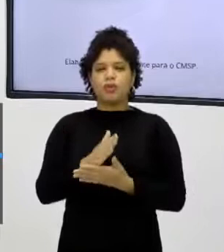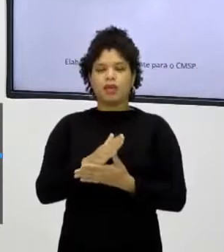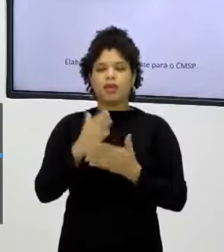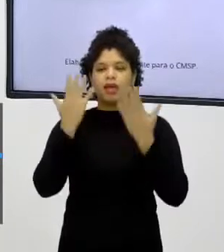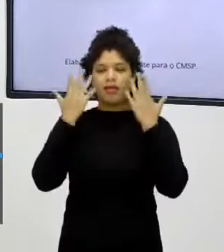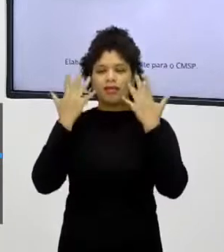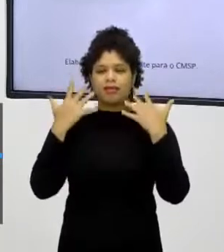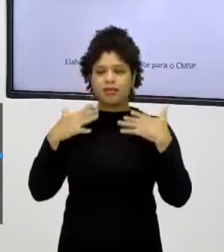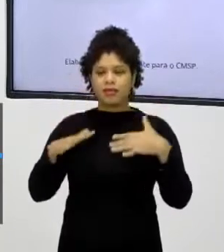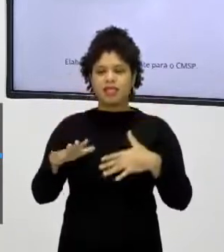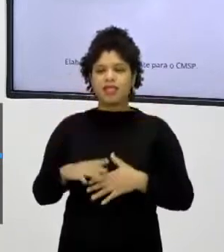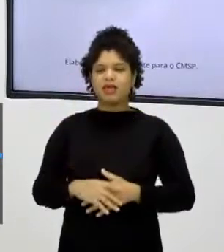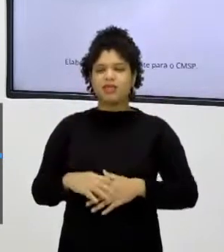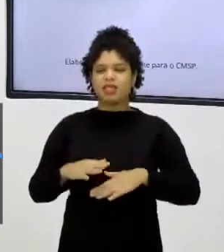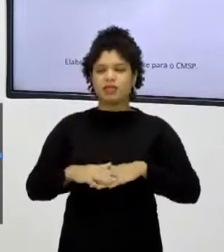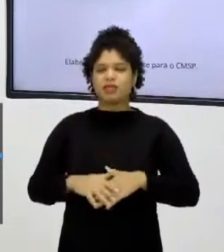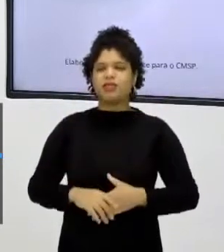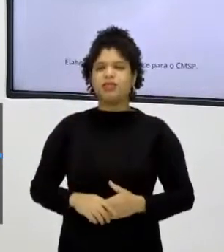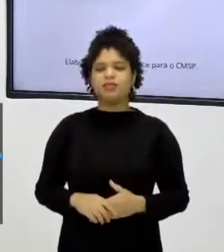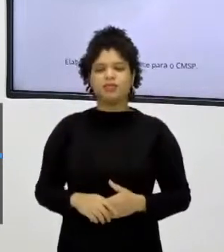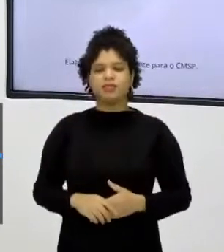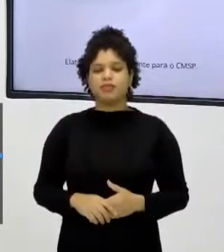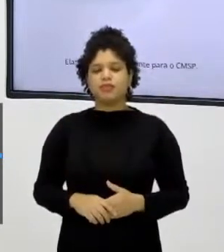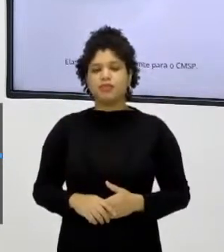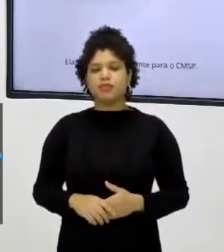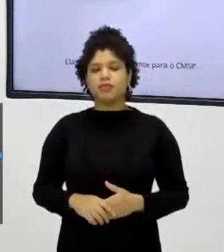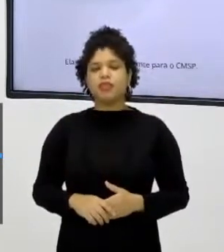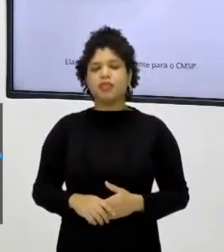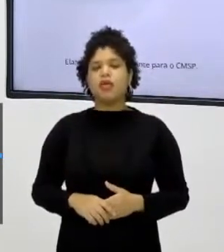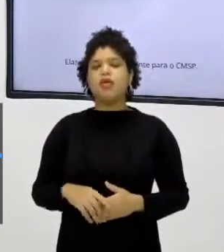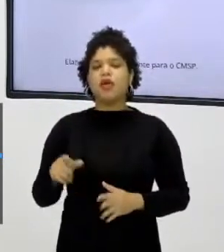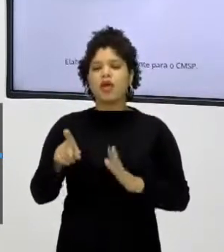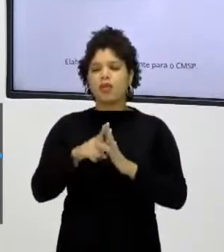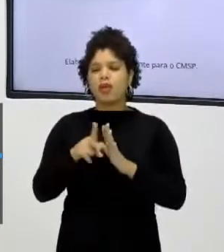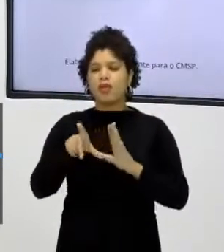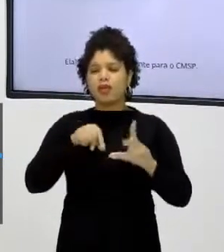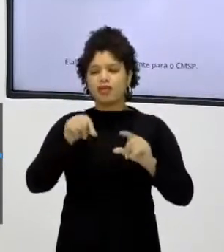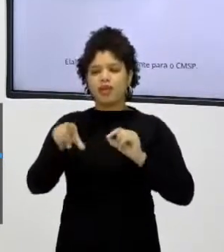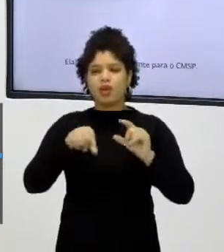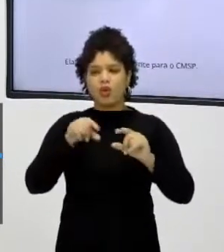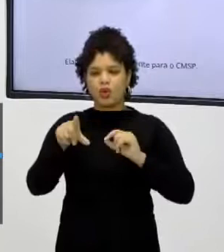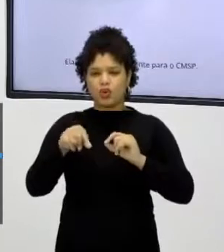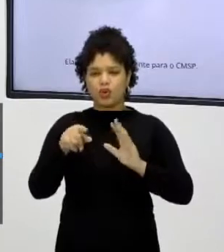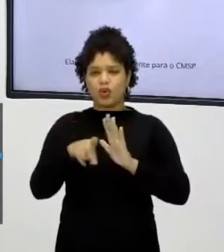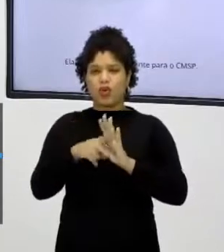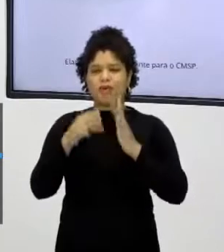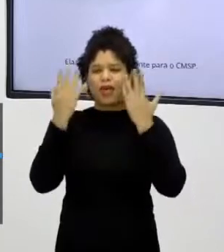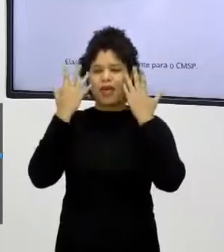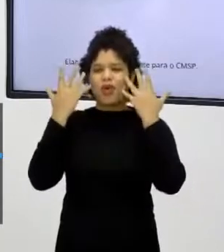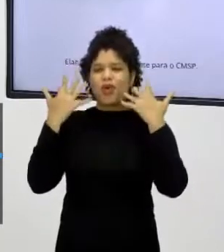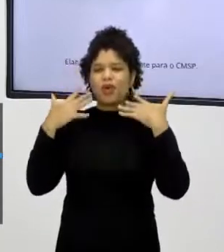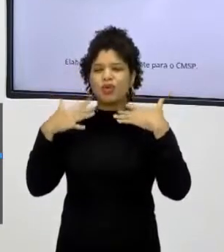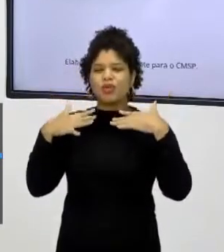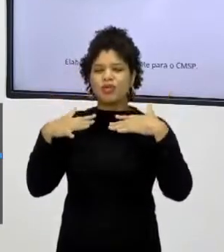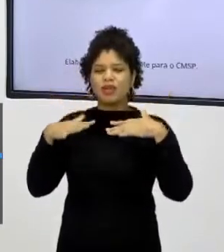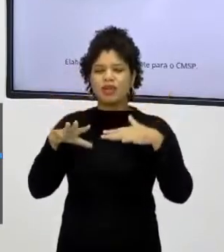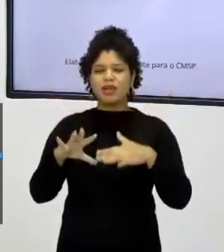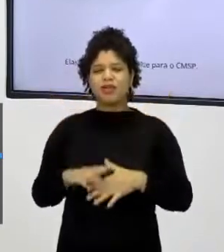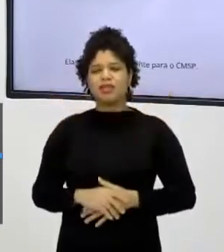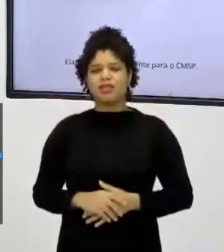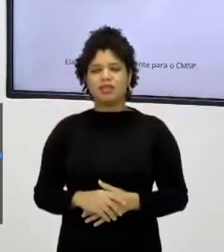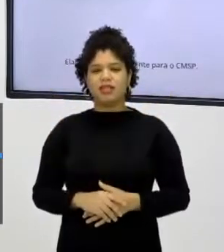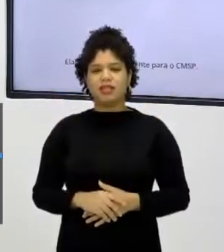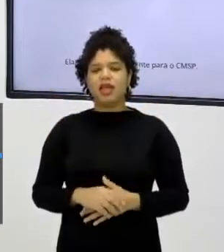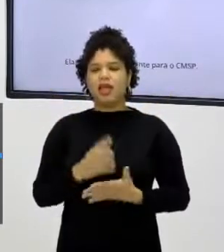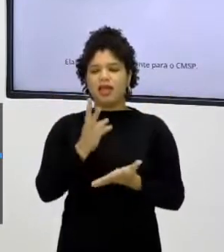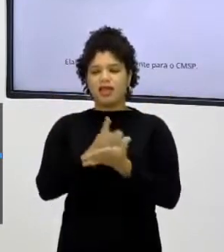Professor Érico aí. O meio exerce uma seleção natural muito bacana aí, parabéns para todo